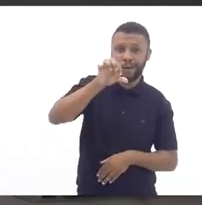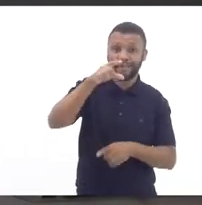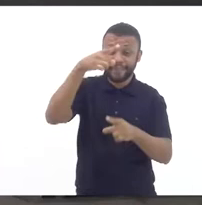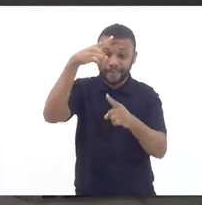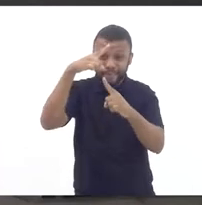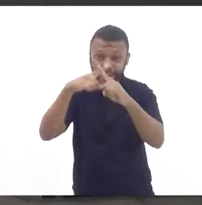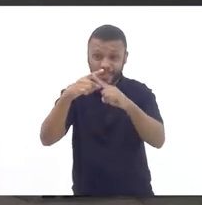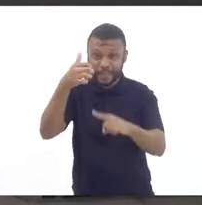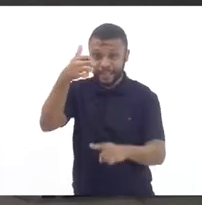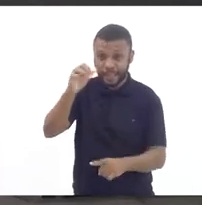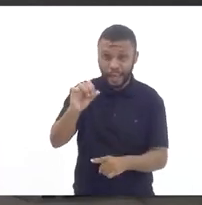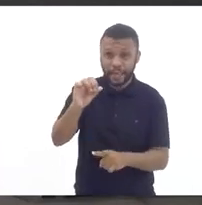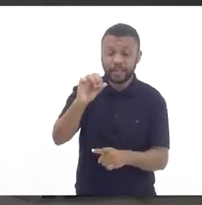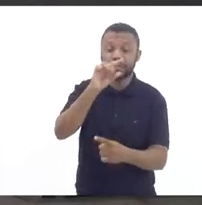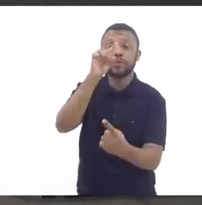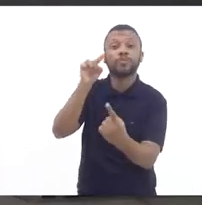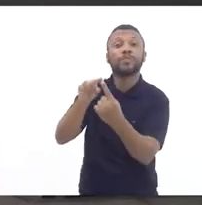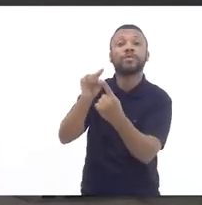terceira.